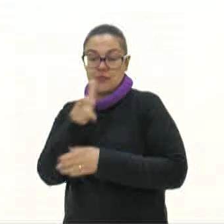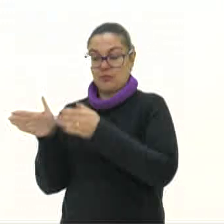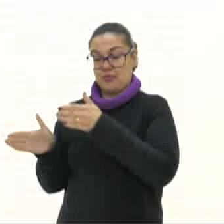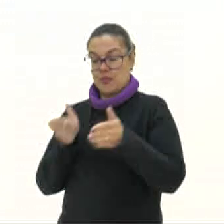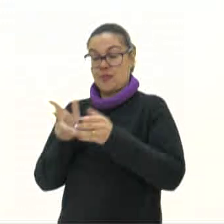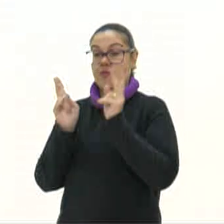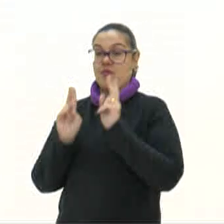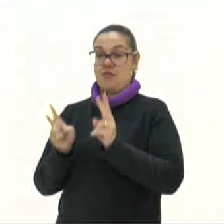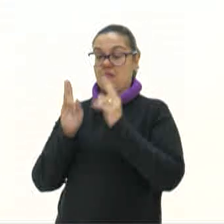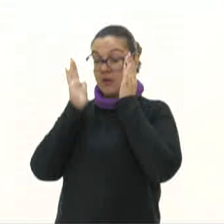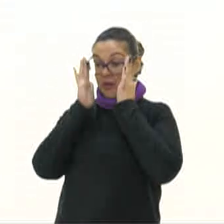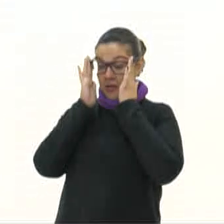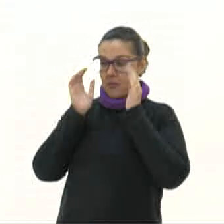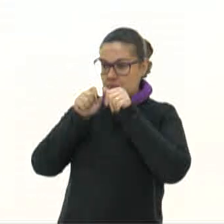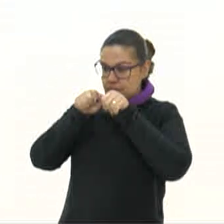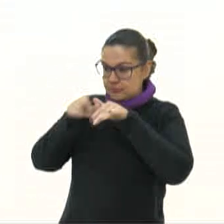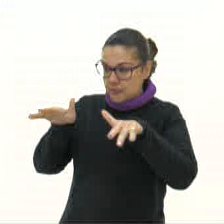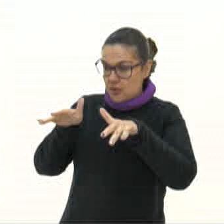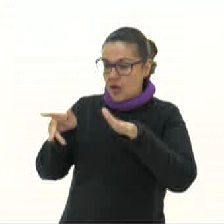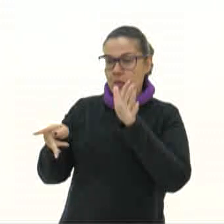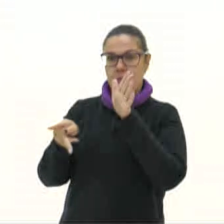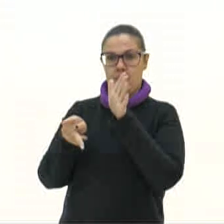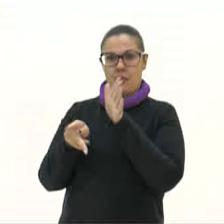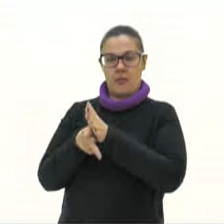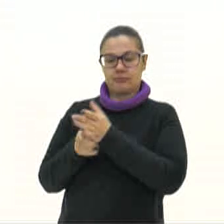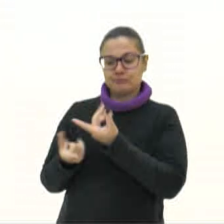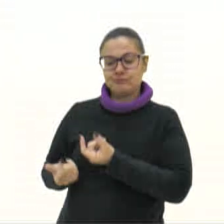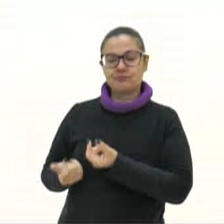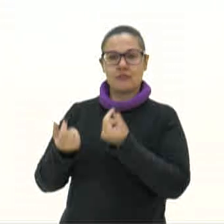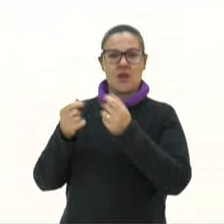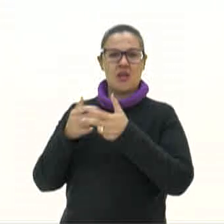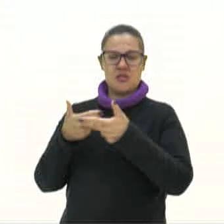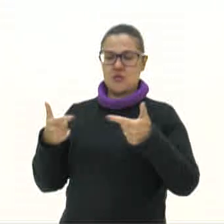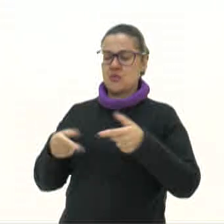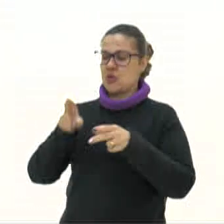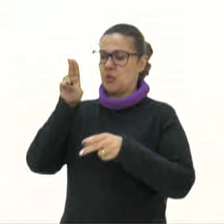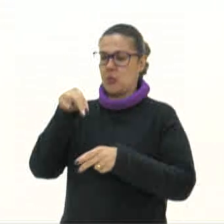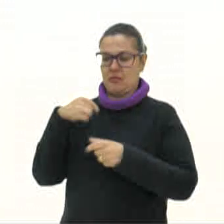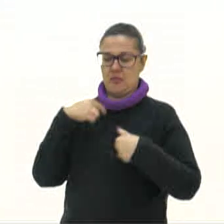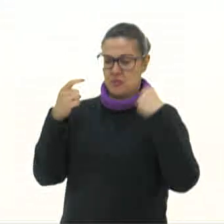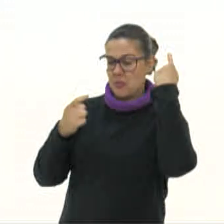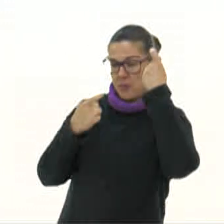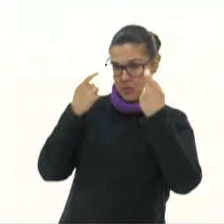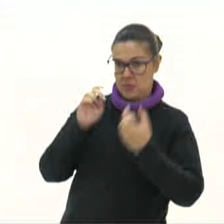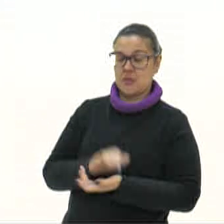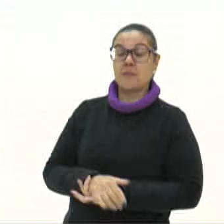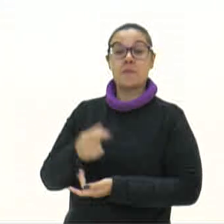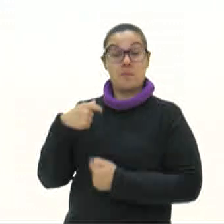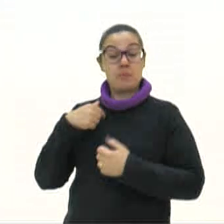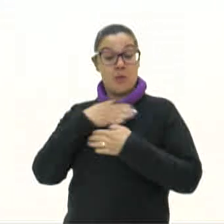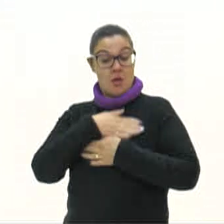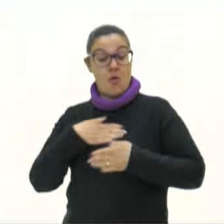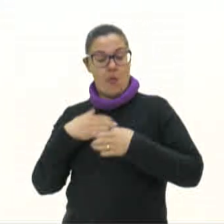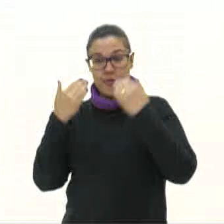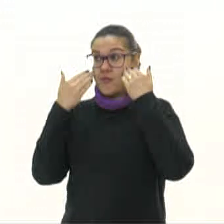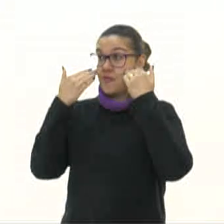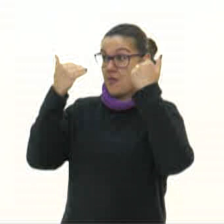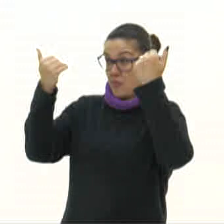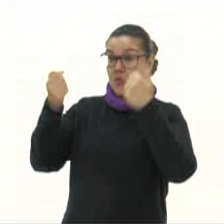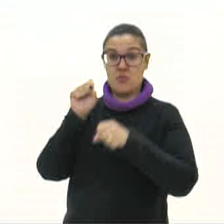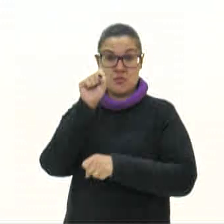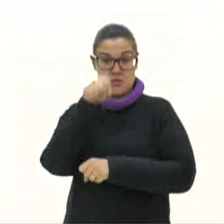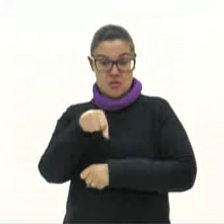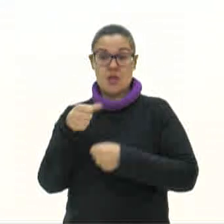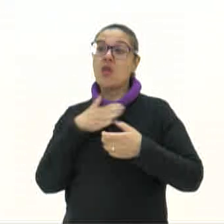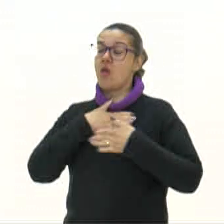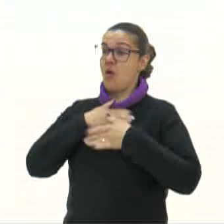mesmo modelo. Para explorar os filões de mercado, coisa desse tipo nunca foi preocupação minha. Eu gosto de fazer sucesso, eu gosto